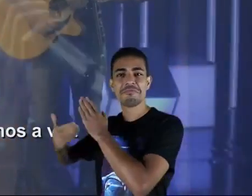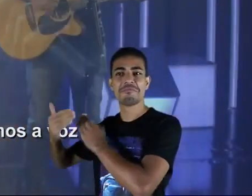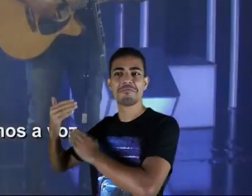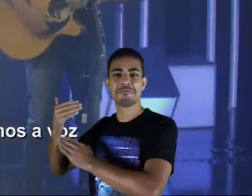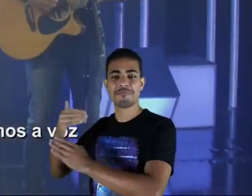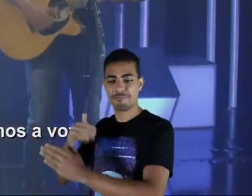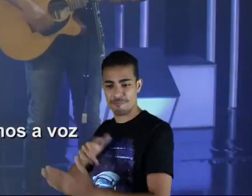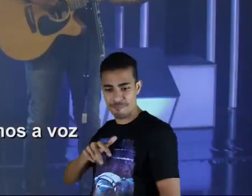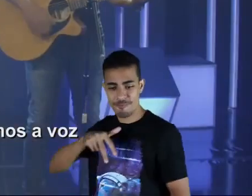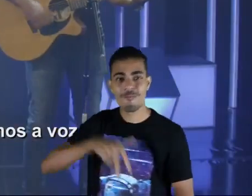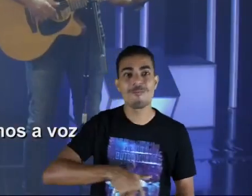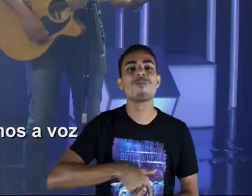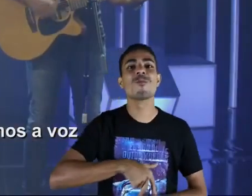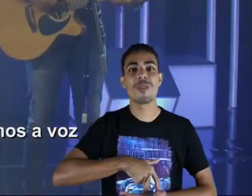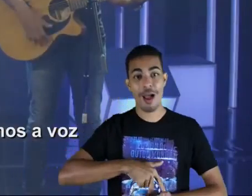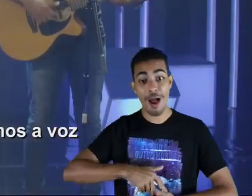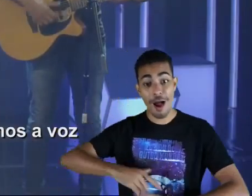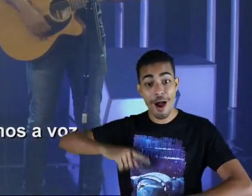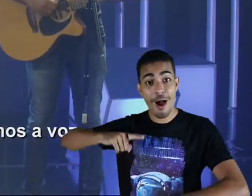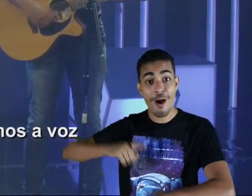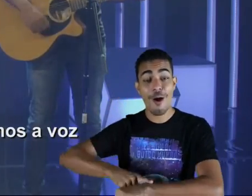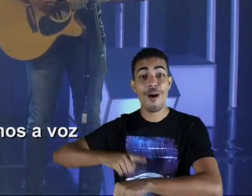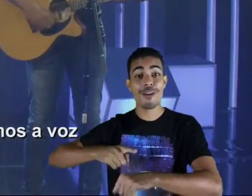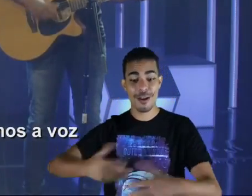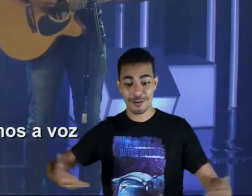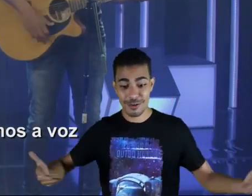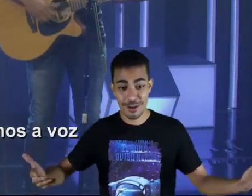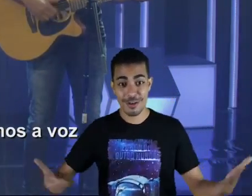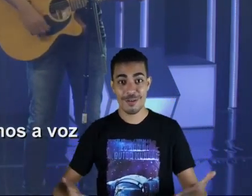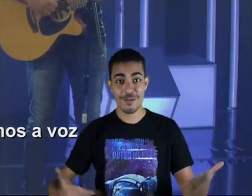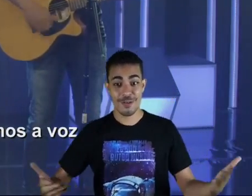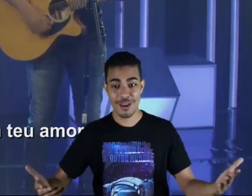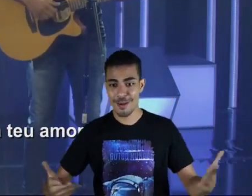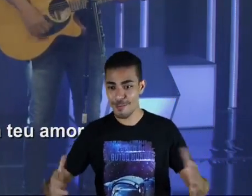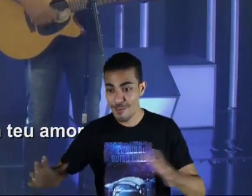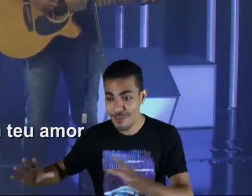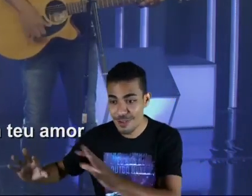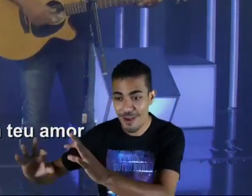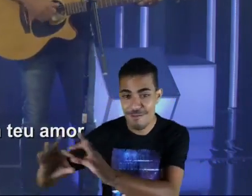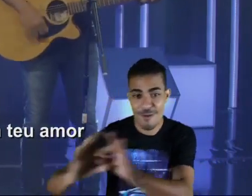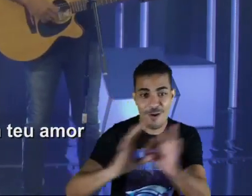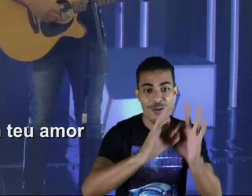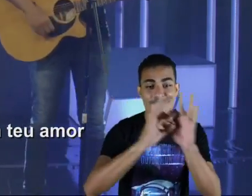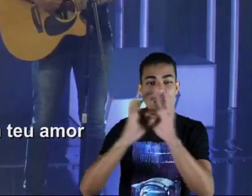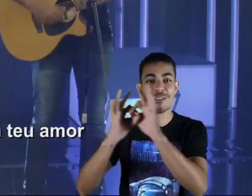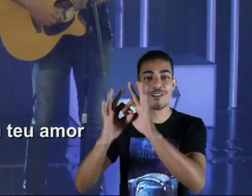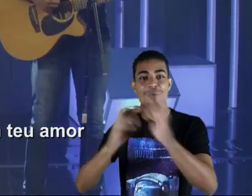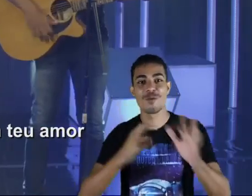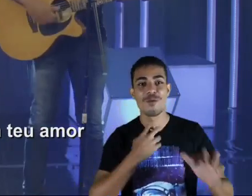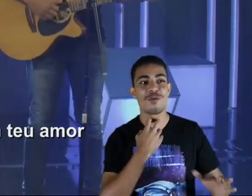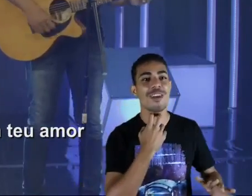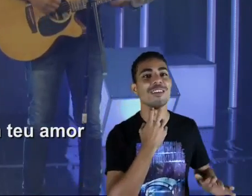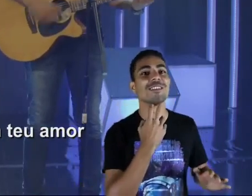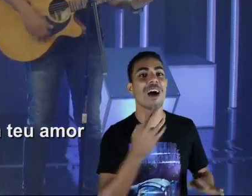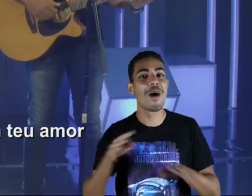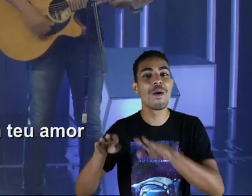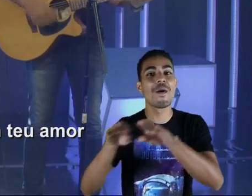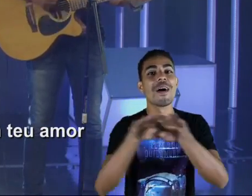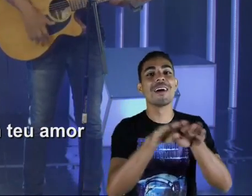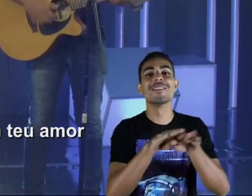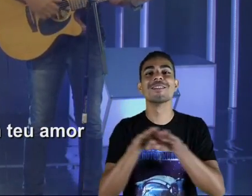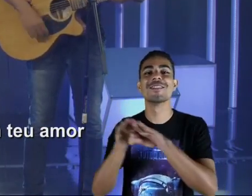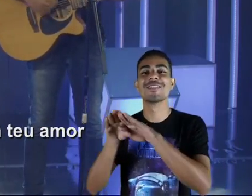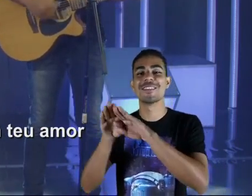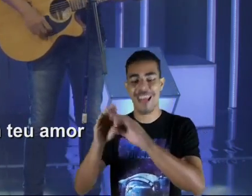trás. Então chegou a hora de unirmos a voz e o